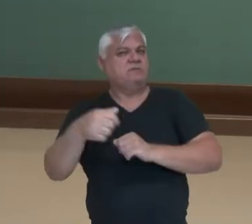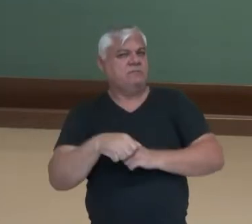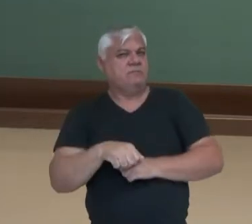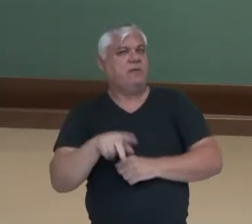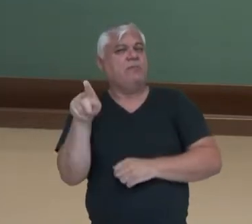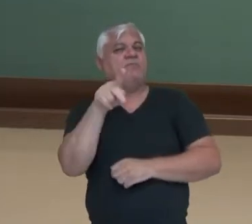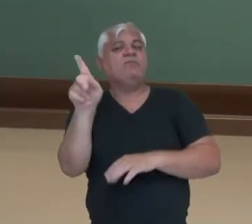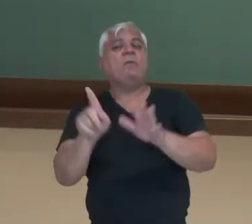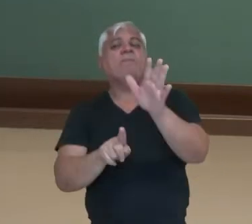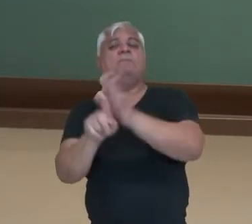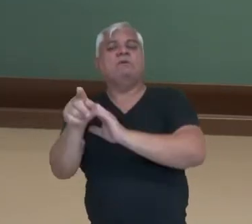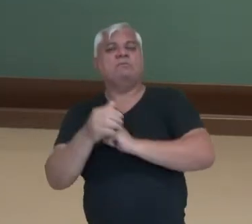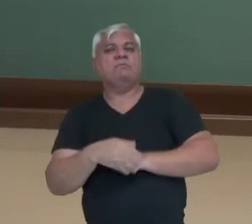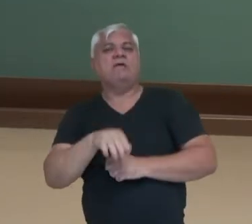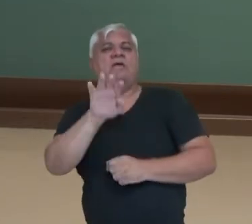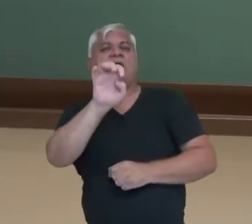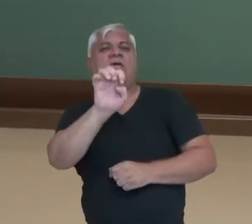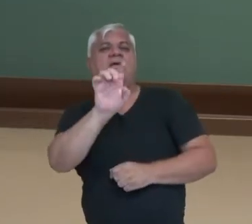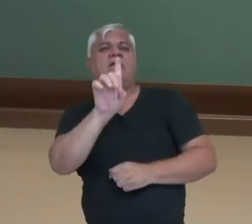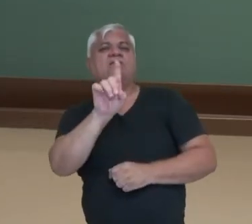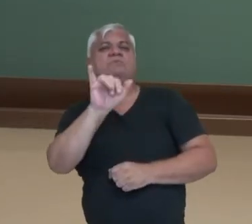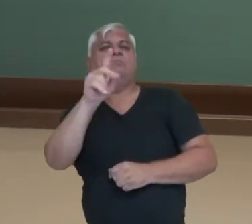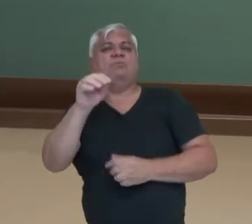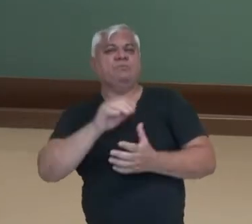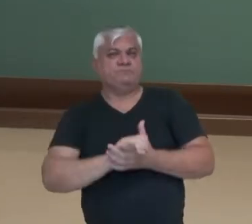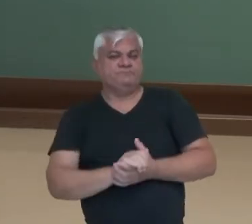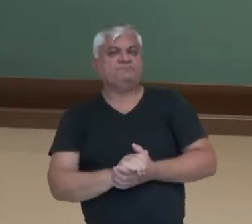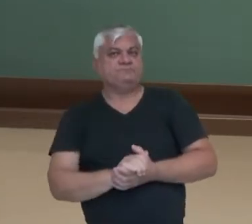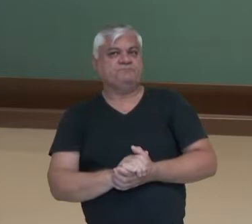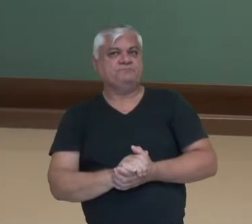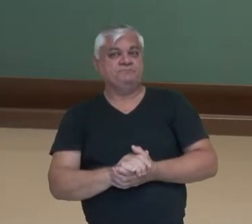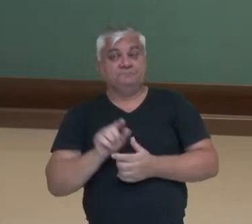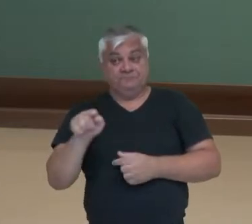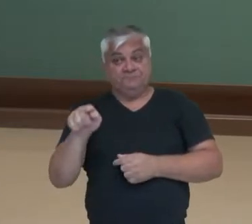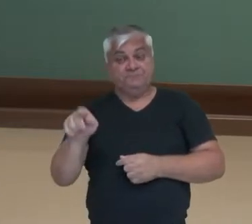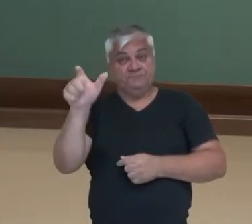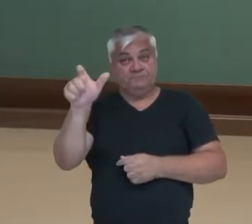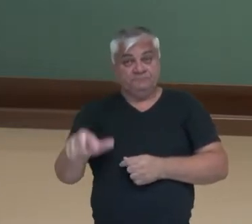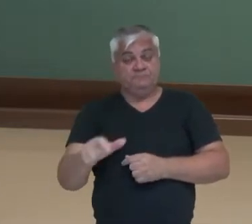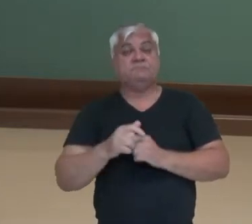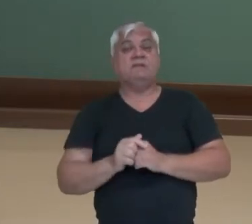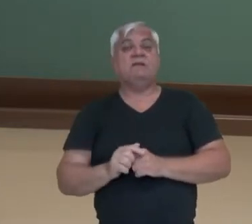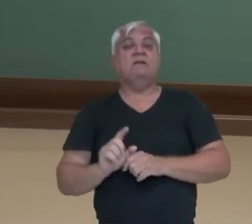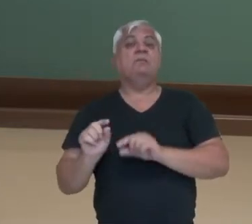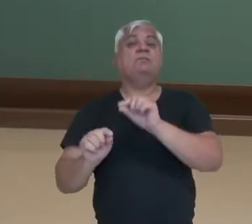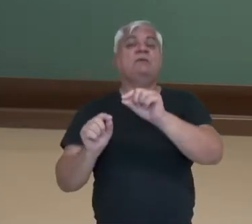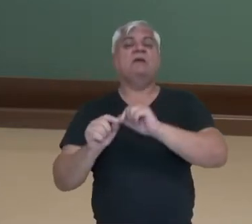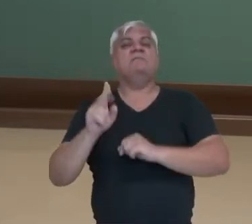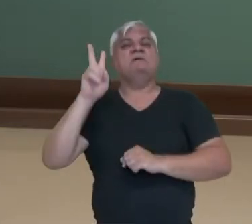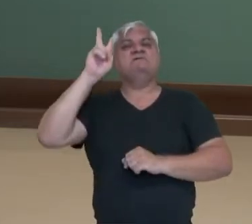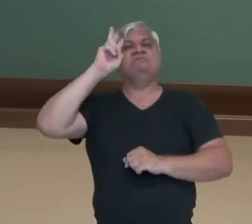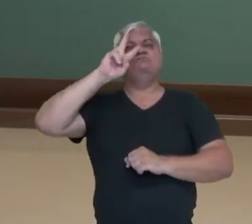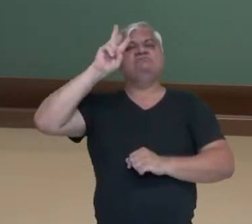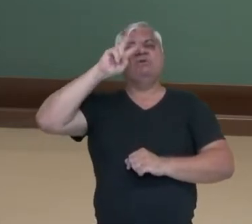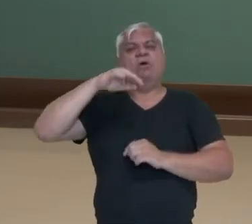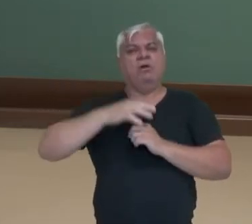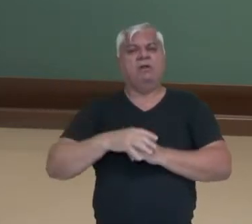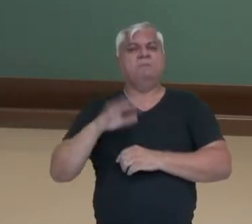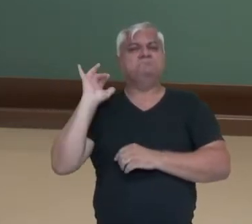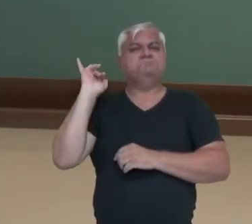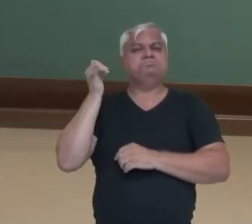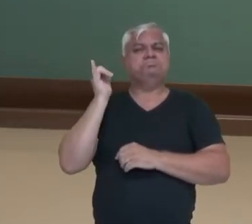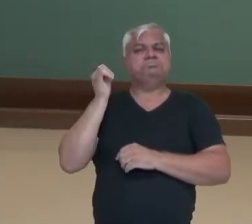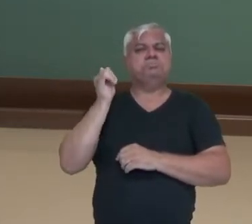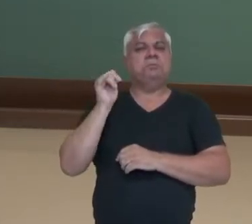A história do Édipo Rei. Então, o Édipo, ele está representando uma história, uma lenda,